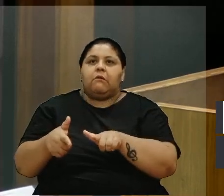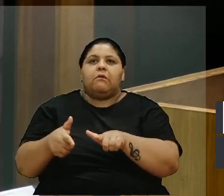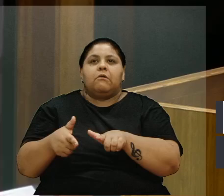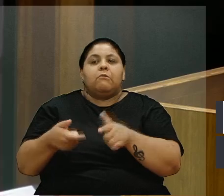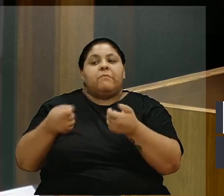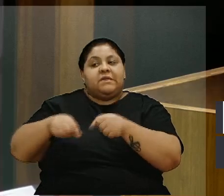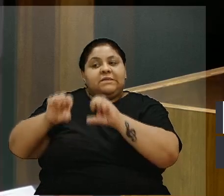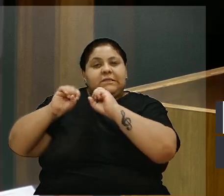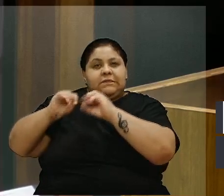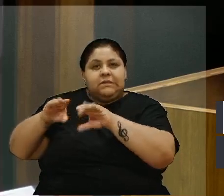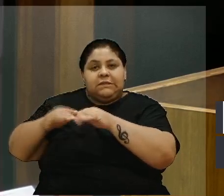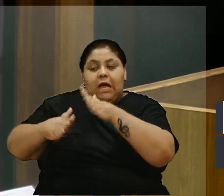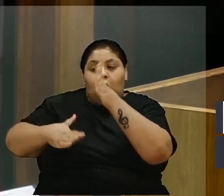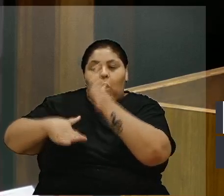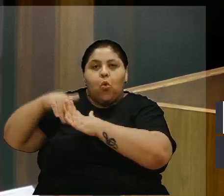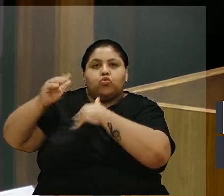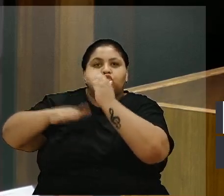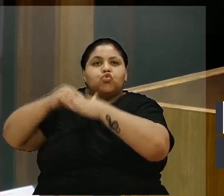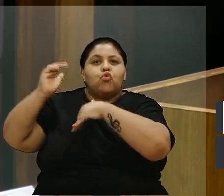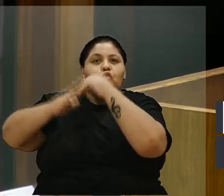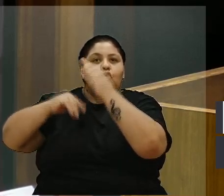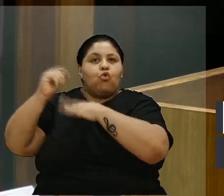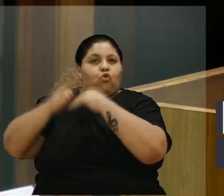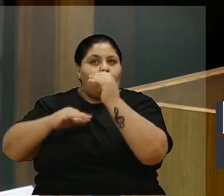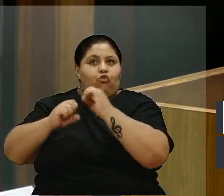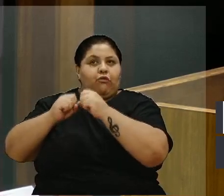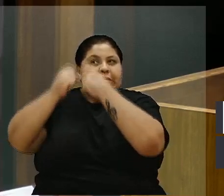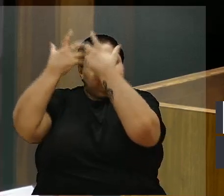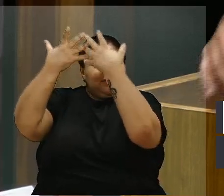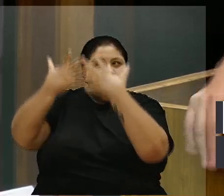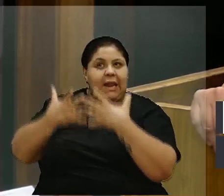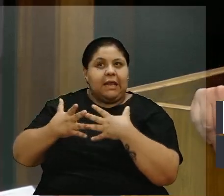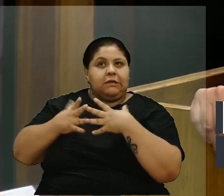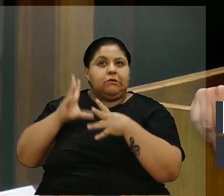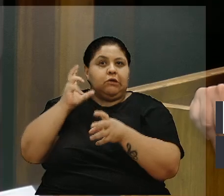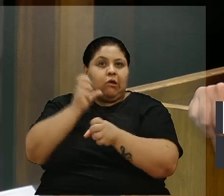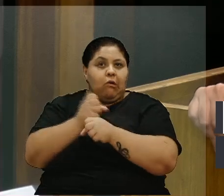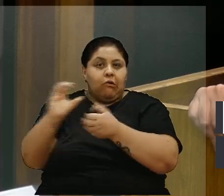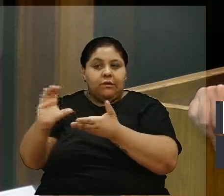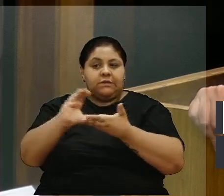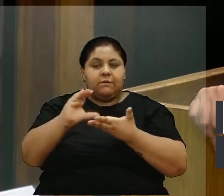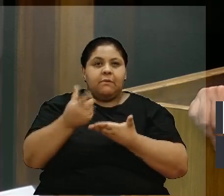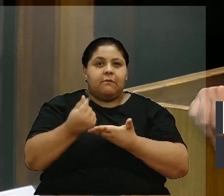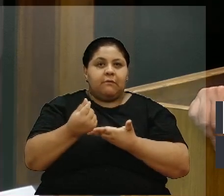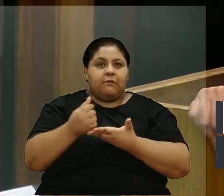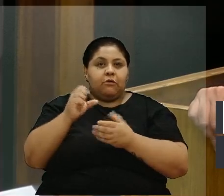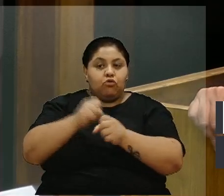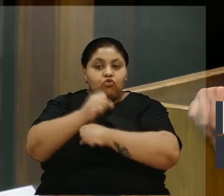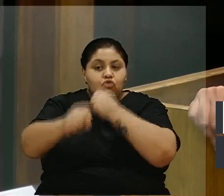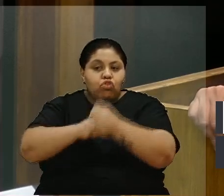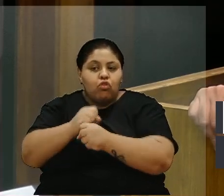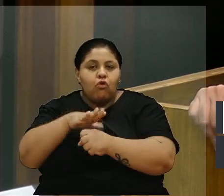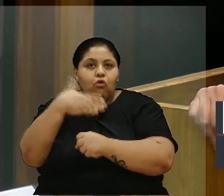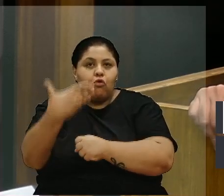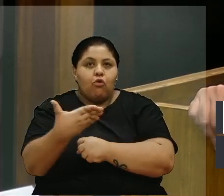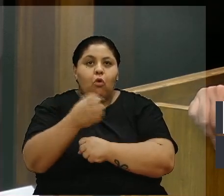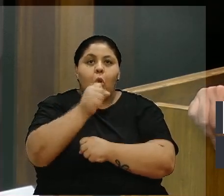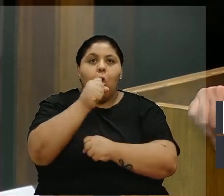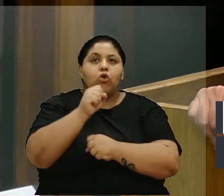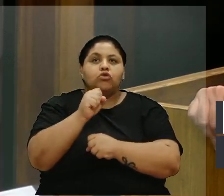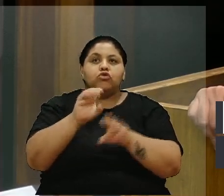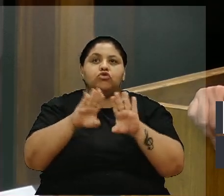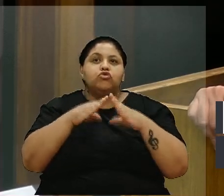ensinar, de se construir essas prestações de conta, o recebimento dos valores, para que no ano que vem sejam 8